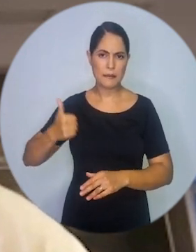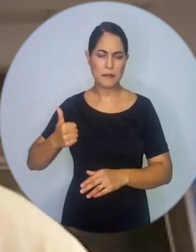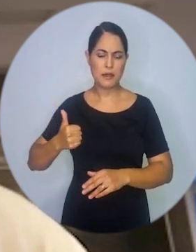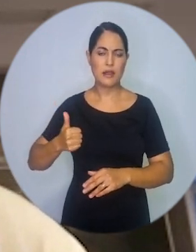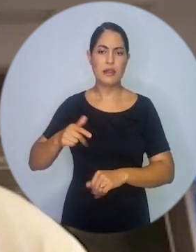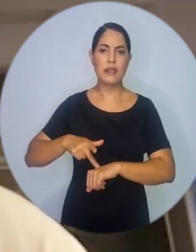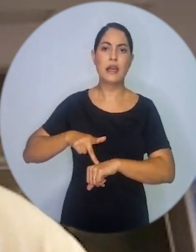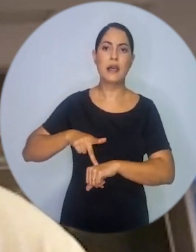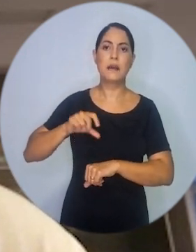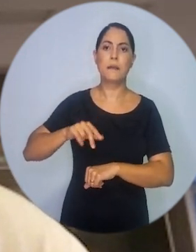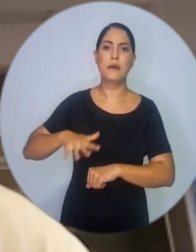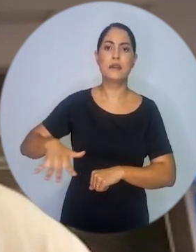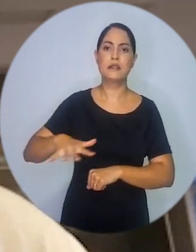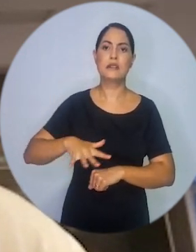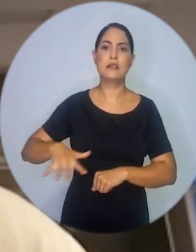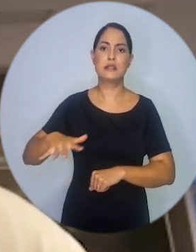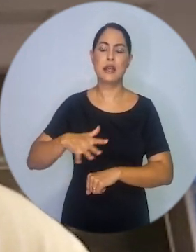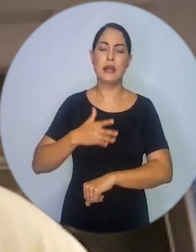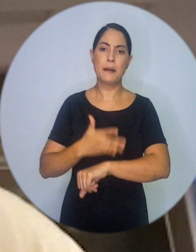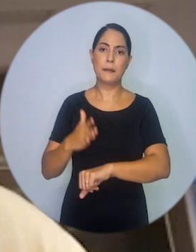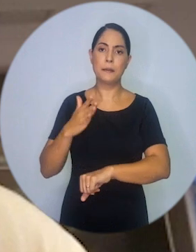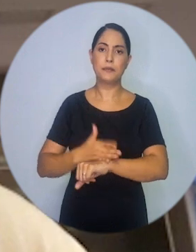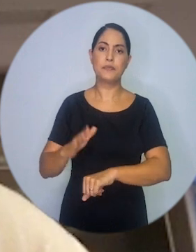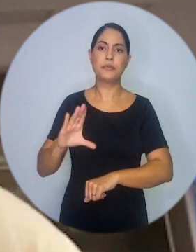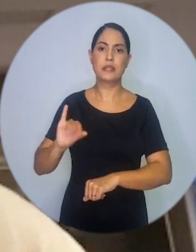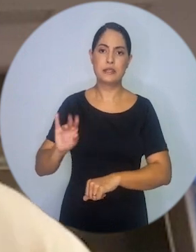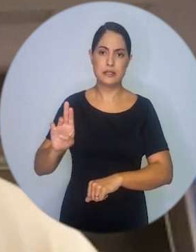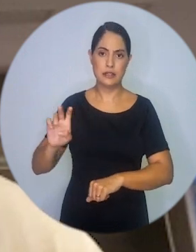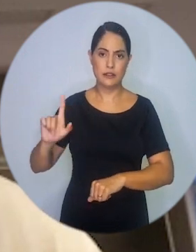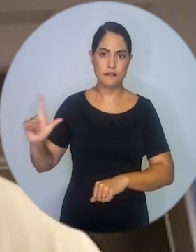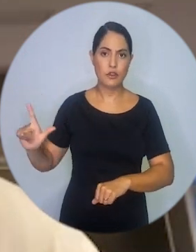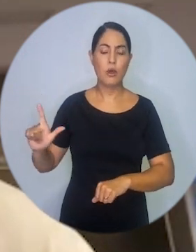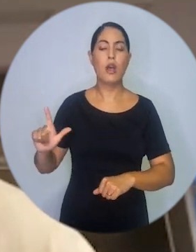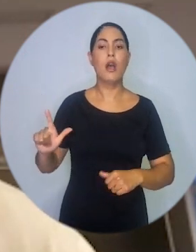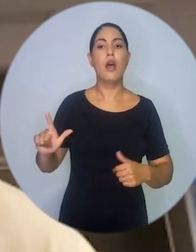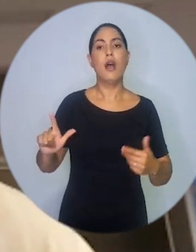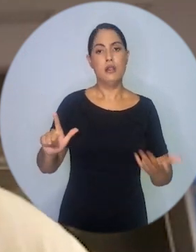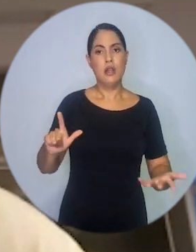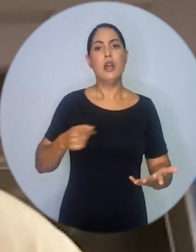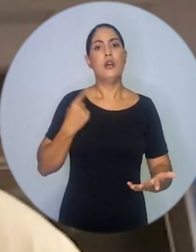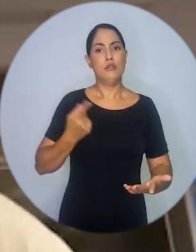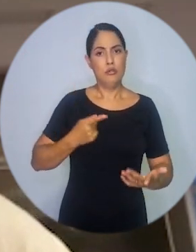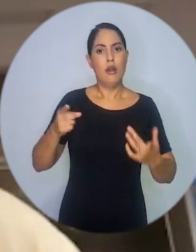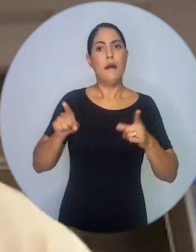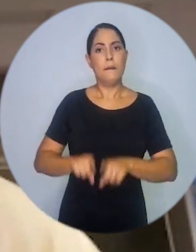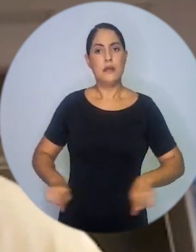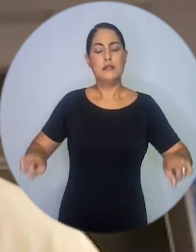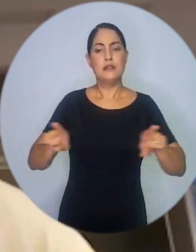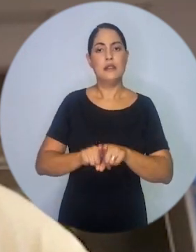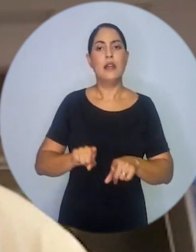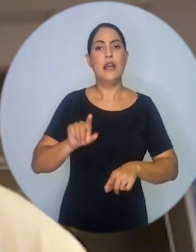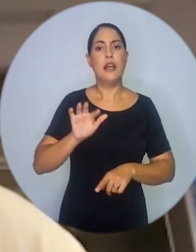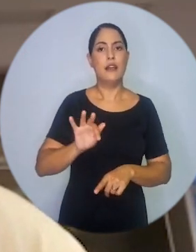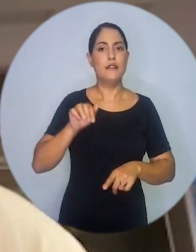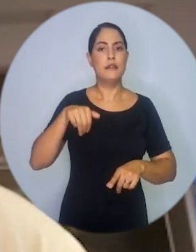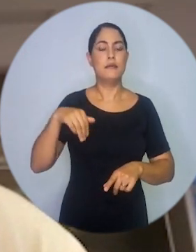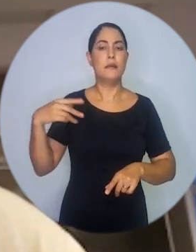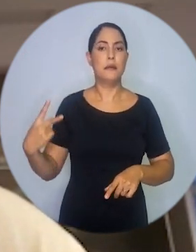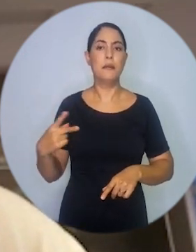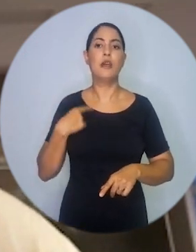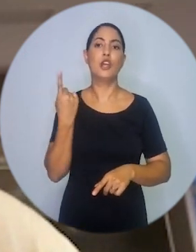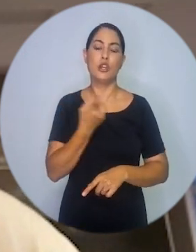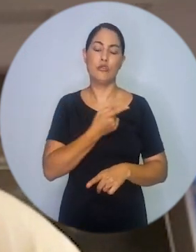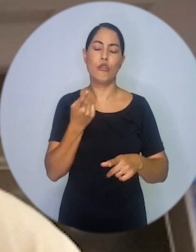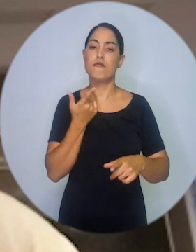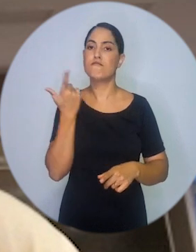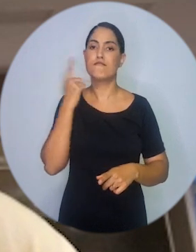uma pós-graduação em advocacia prática da advocacia civil, também em parceria com a FMP,